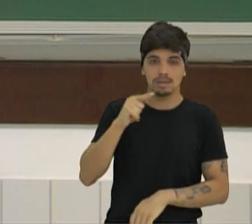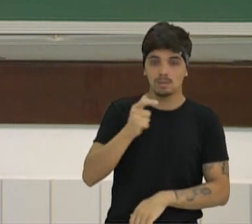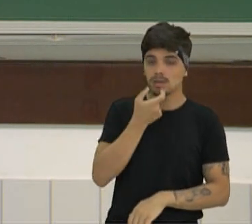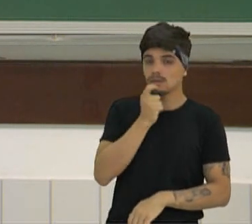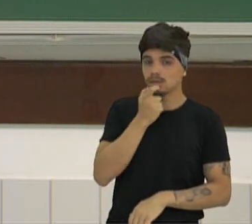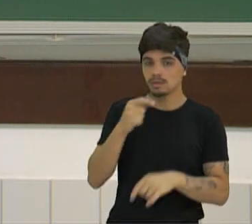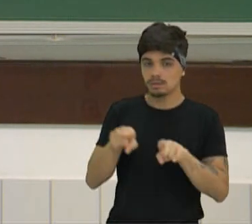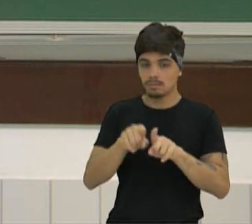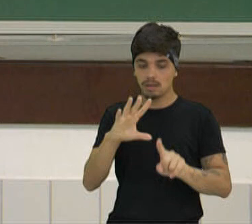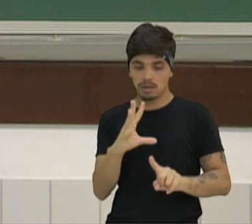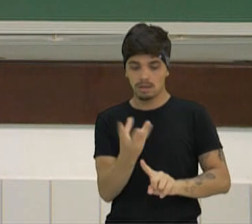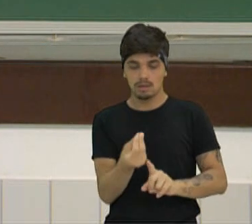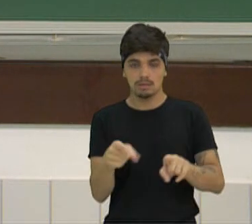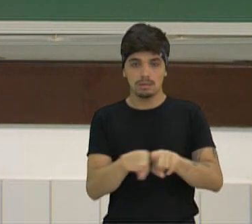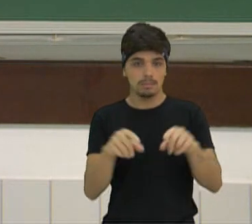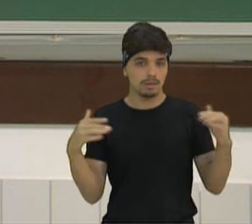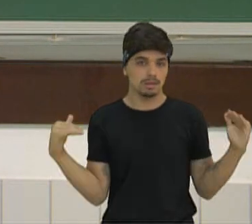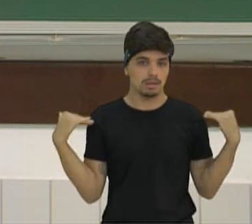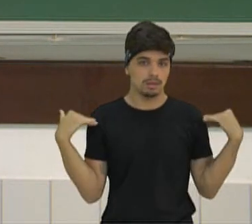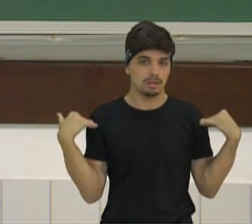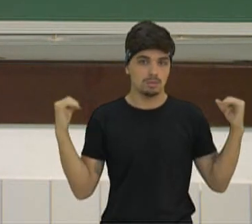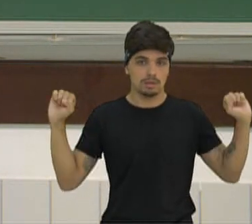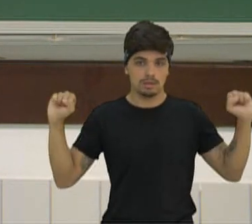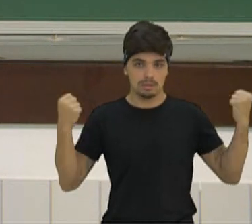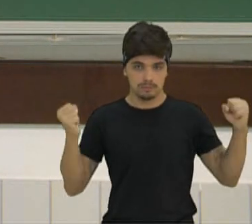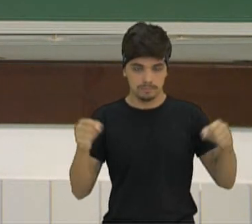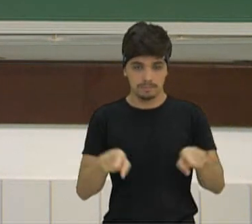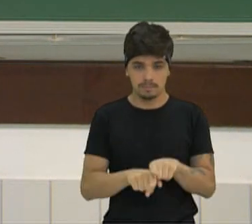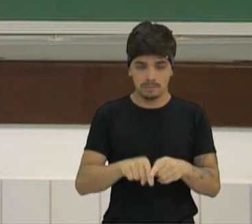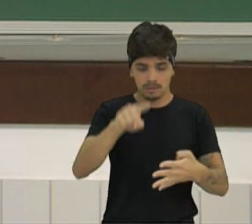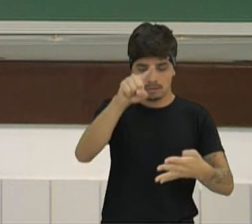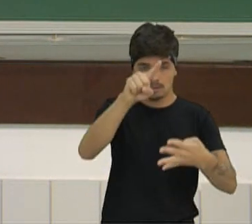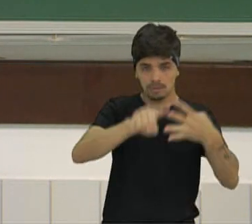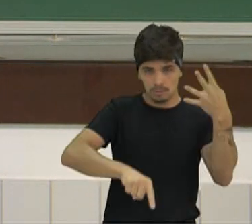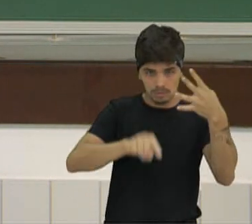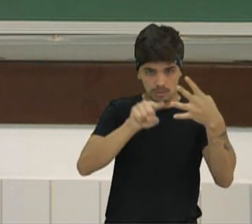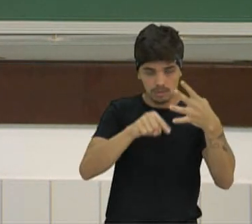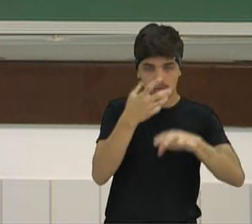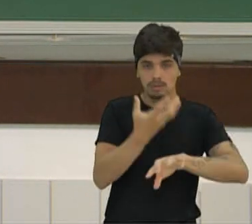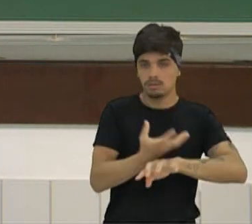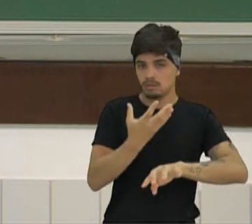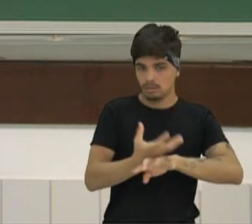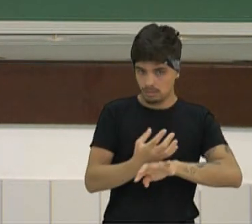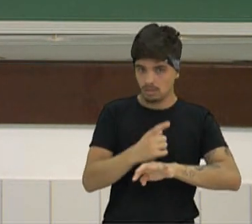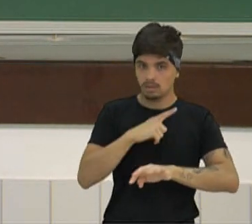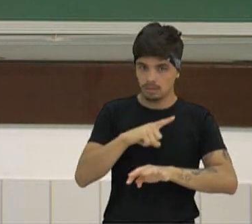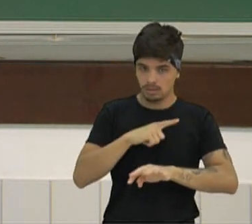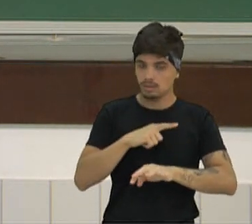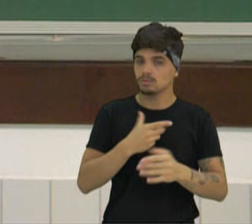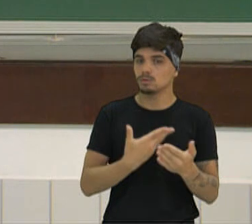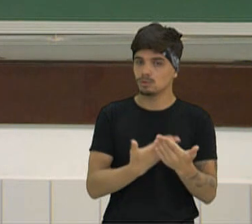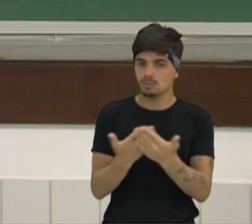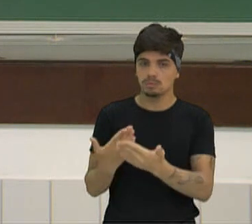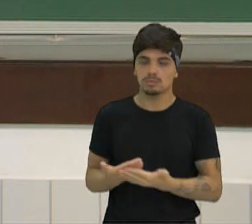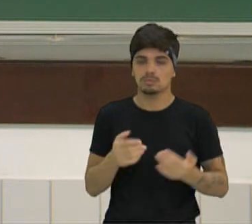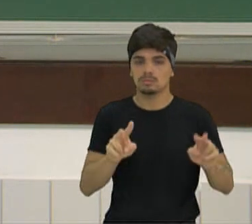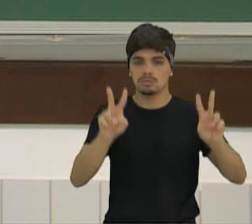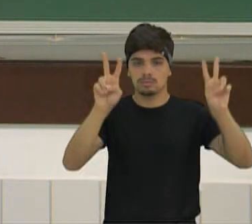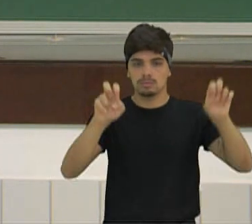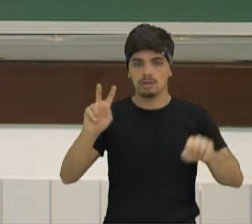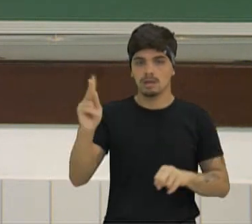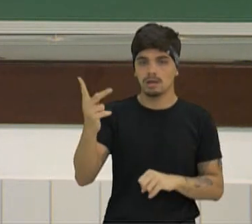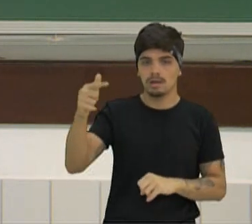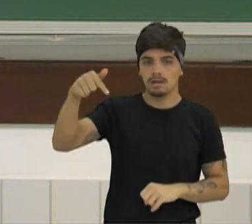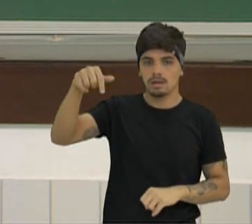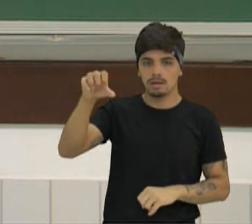inglesa Artes e educação física todas essas quatro disciplinas iremos está trabalhando com a temática do